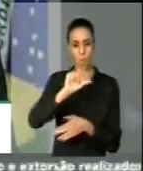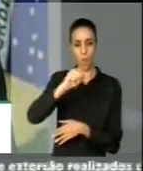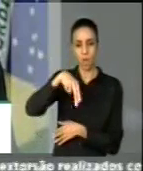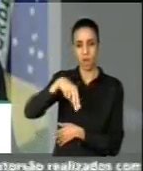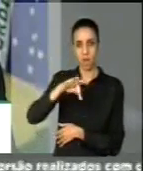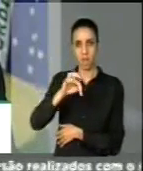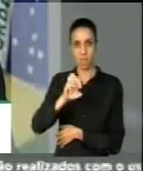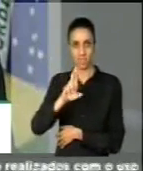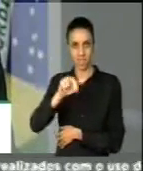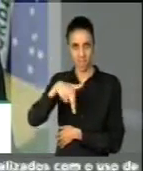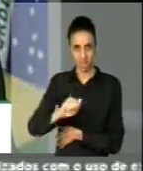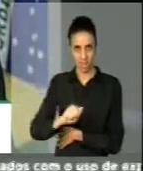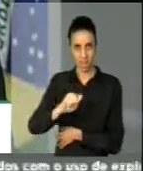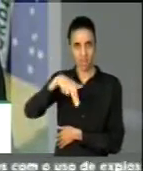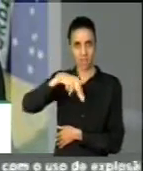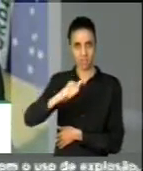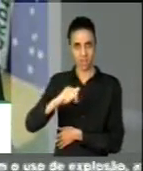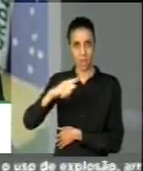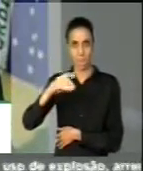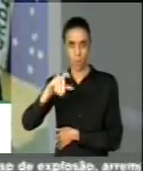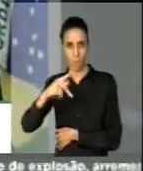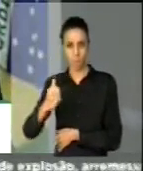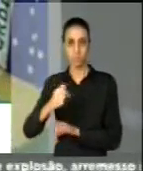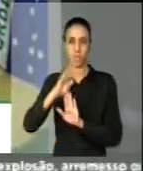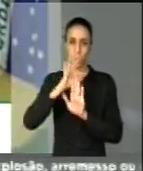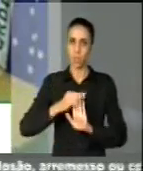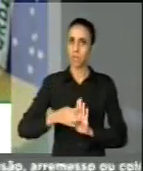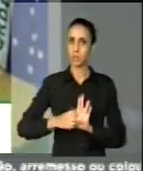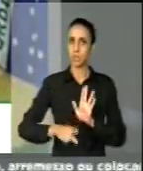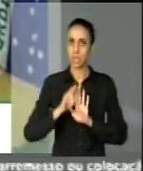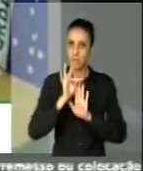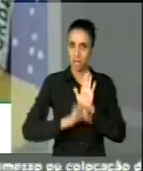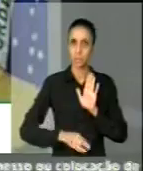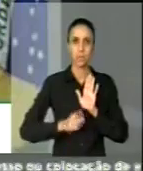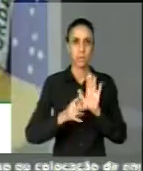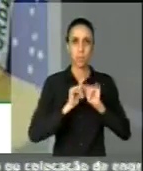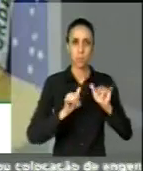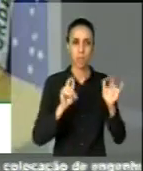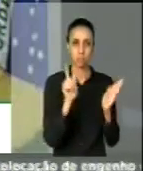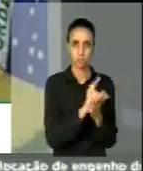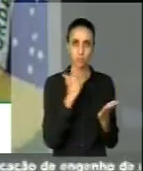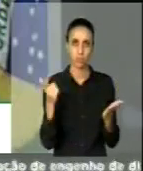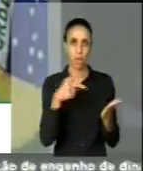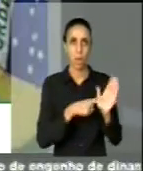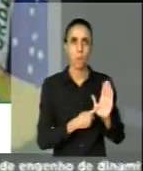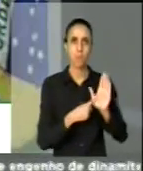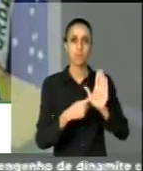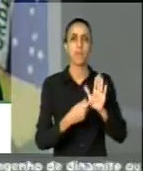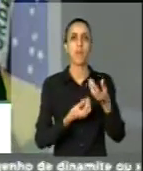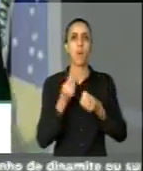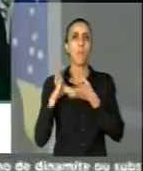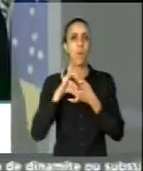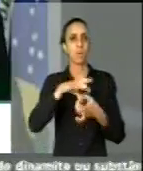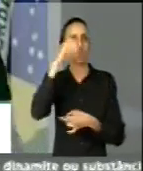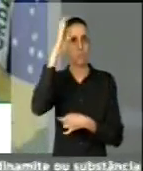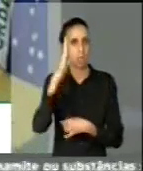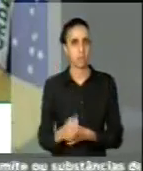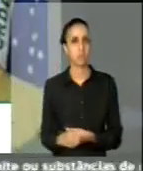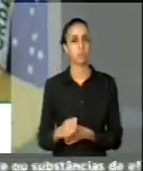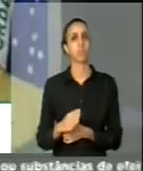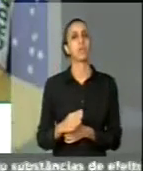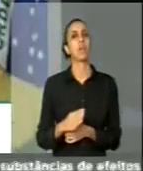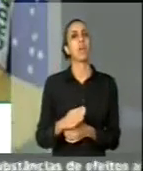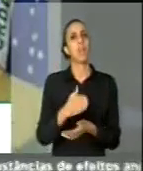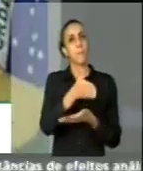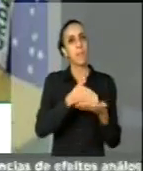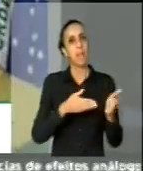autobiografia escrita em prosa de excelente qualidade, que acabou sendo um retrato do Brasil da segunda metade do século XX e uma